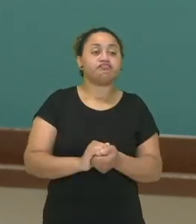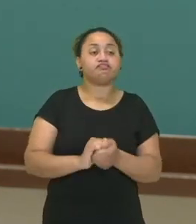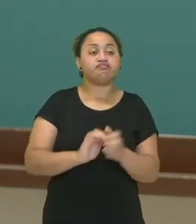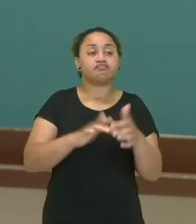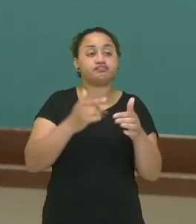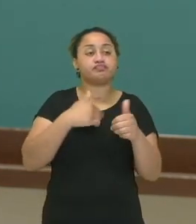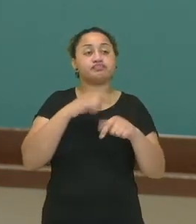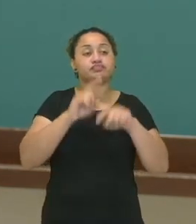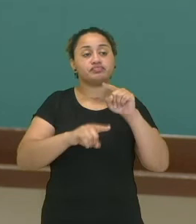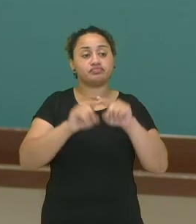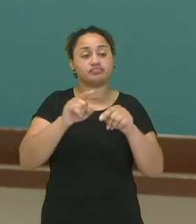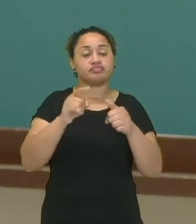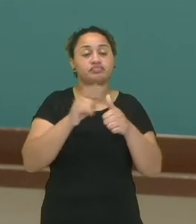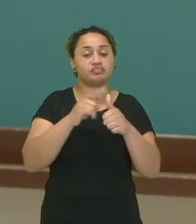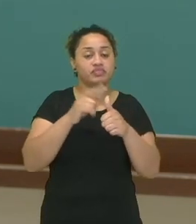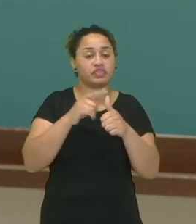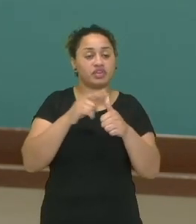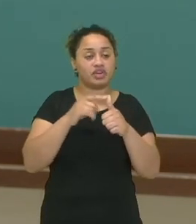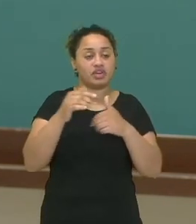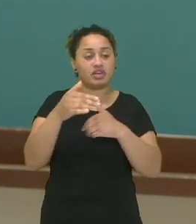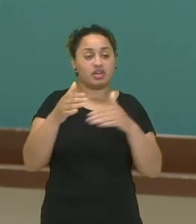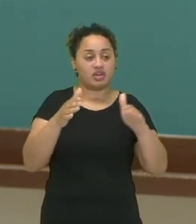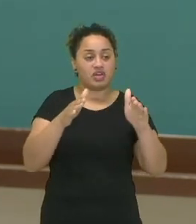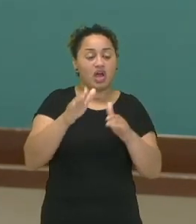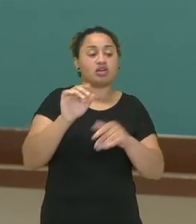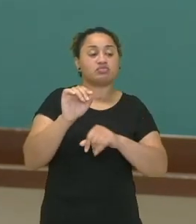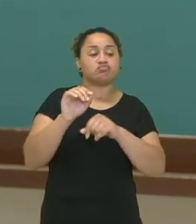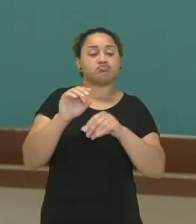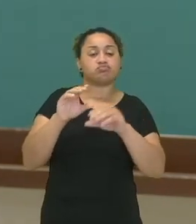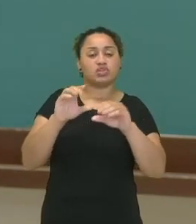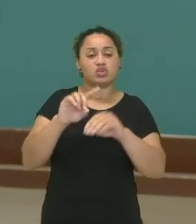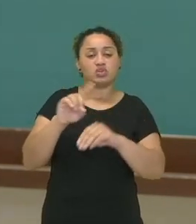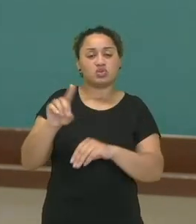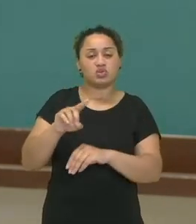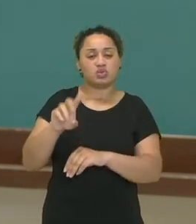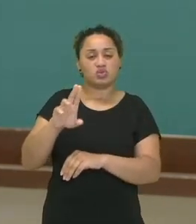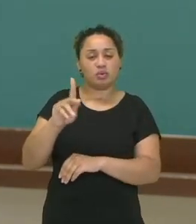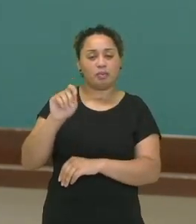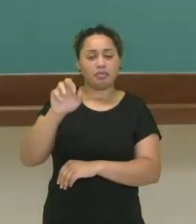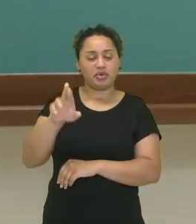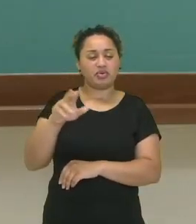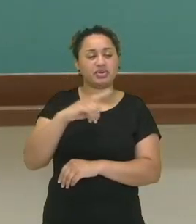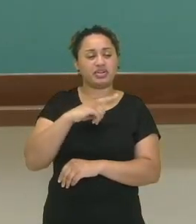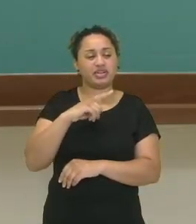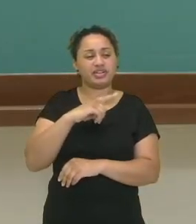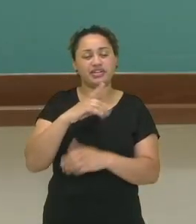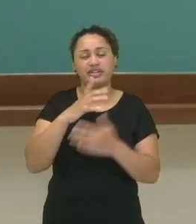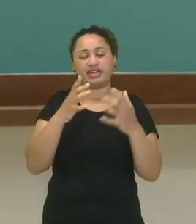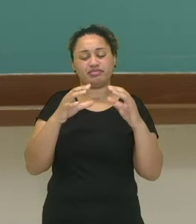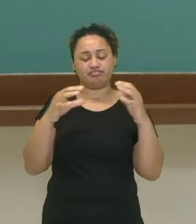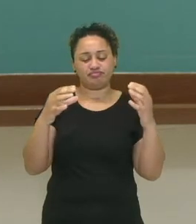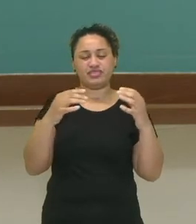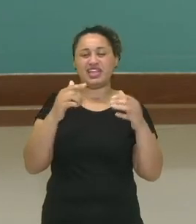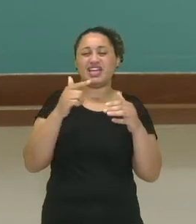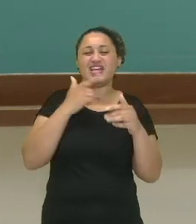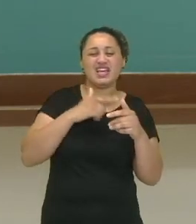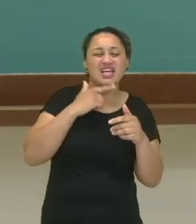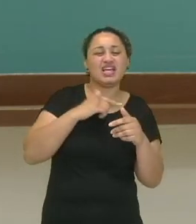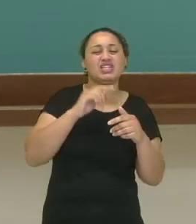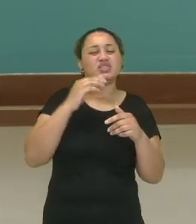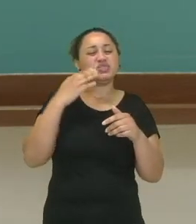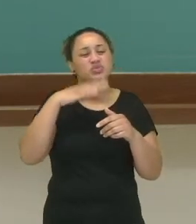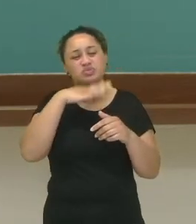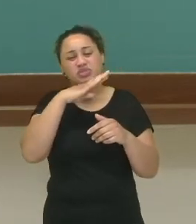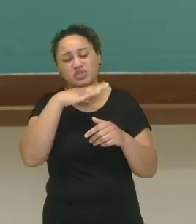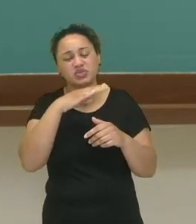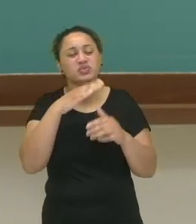os materiais. Então, você precisa de uma bandeja de isopor, tá? Dessas que vem, né, queijo, presunto, a carne que você compra